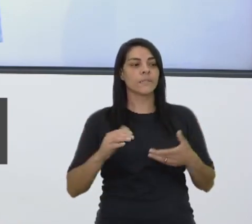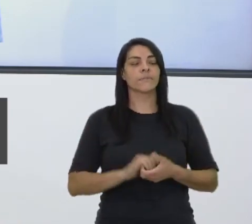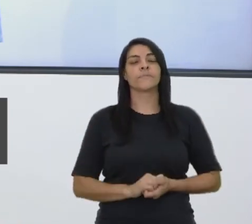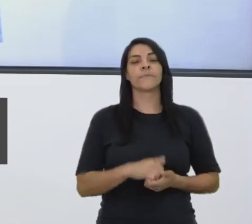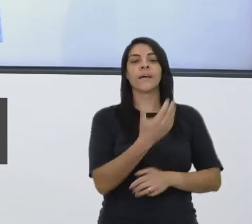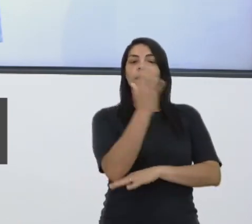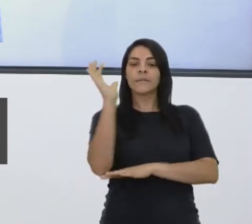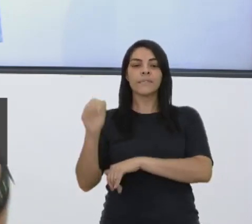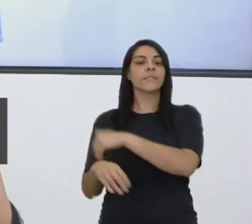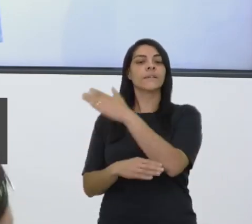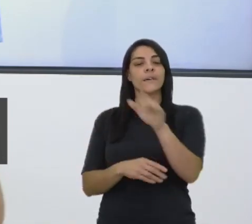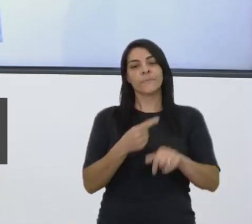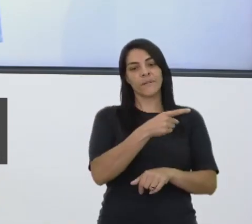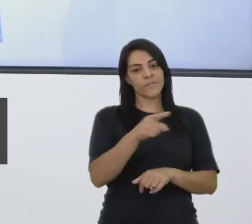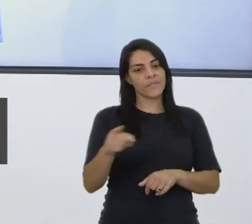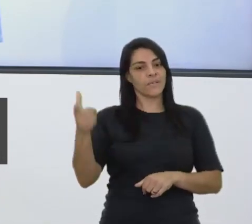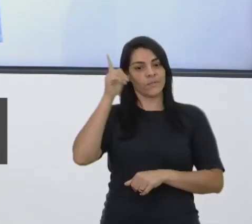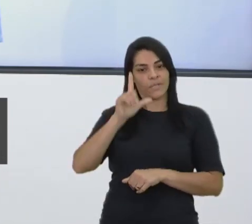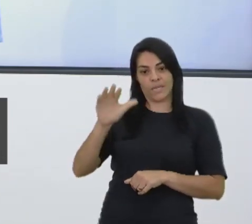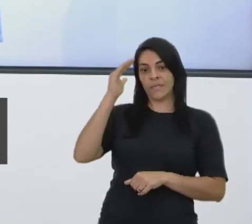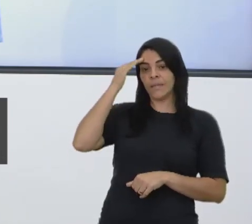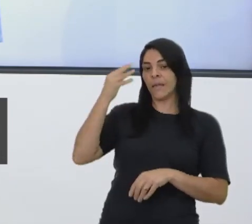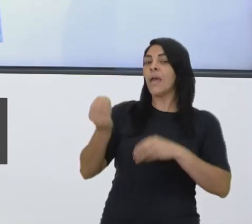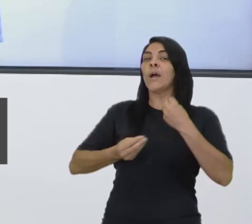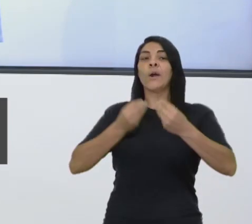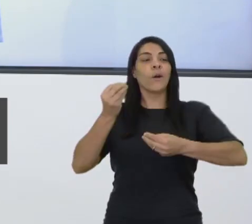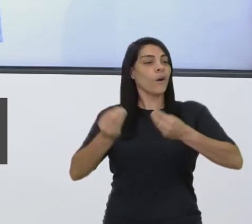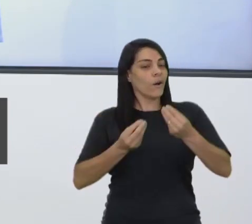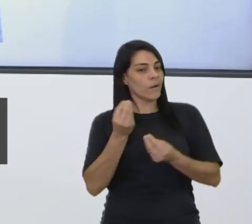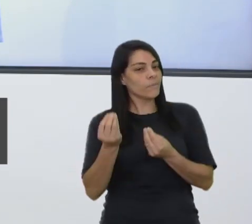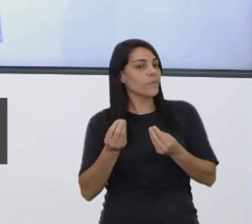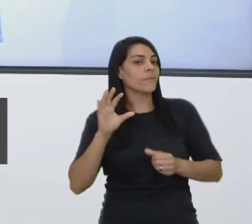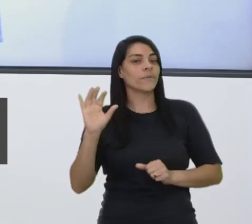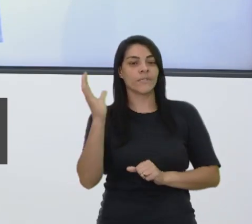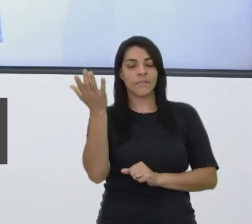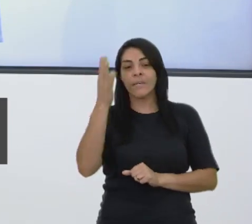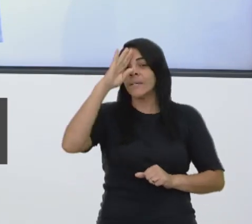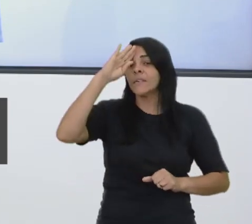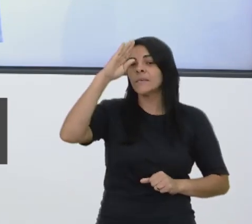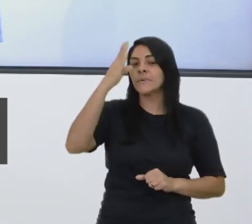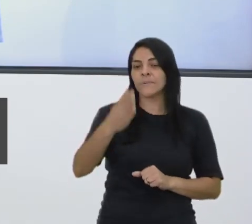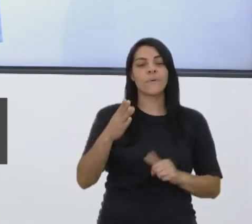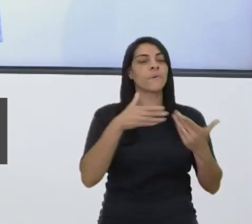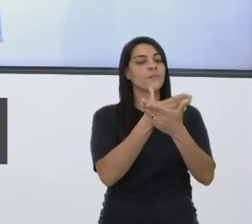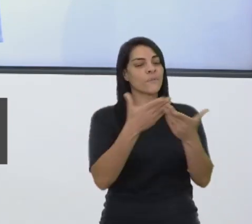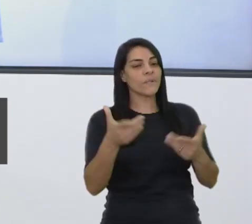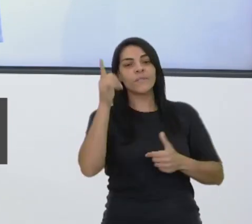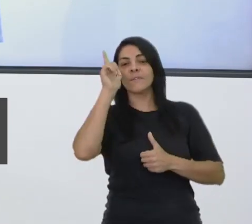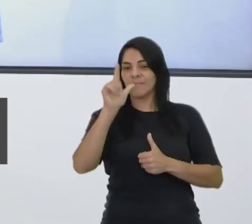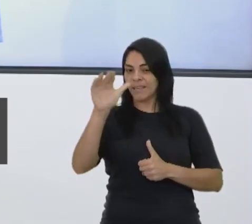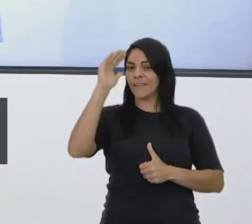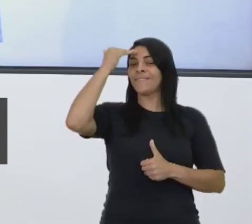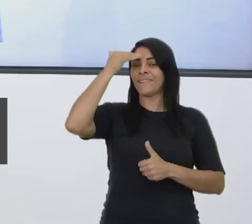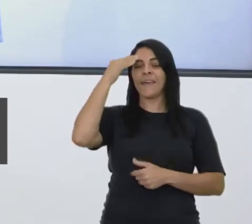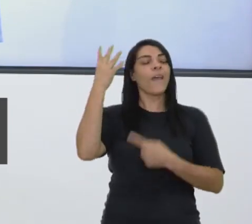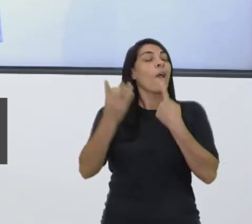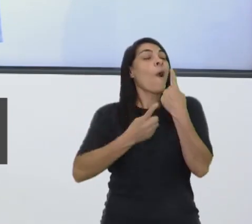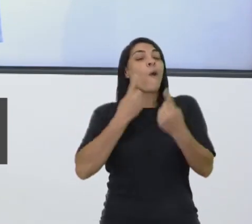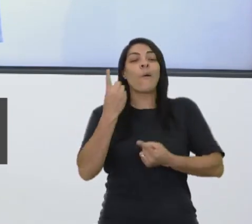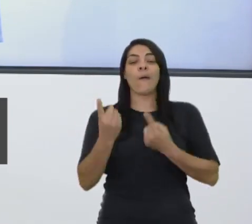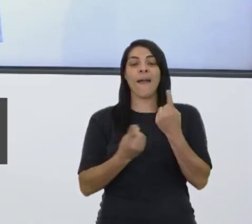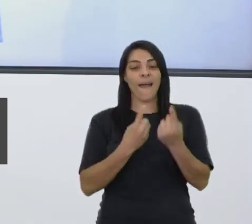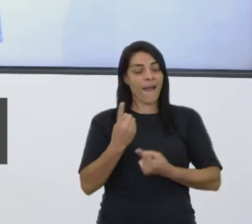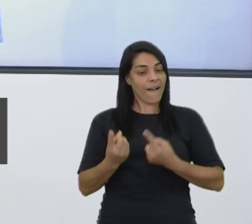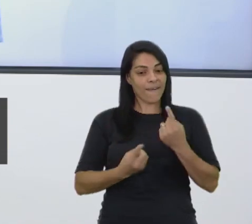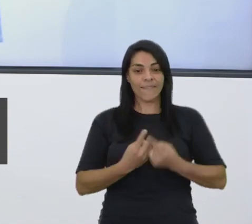ambientais, para entender como isso funciona e principalmente para a gente entender sobre qual é aí, vamos